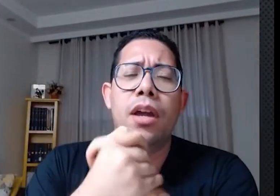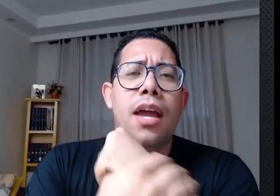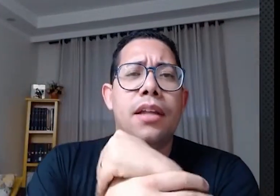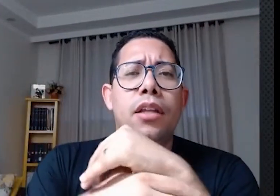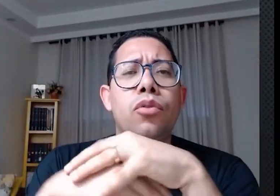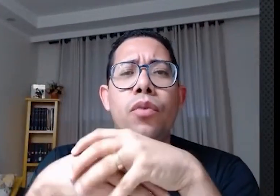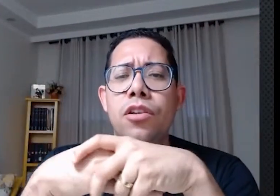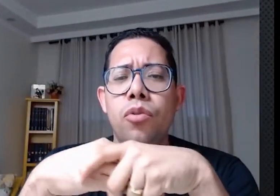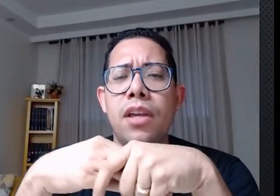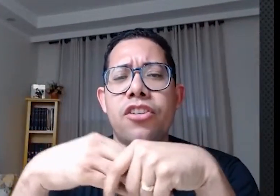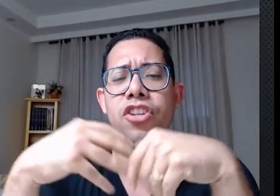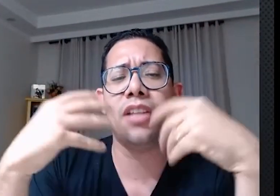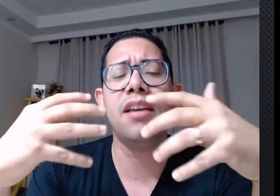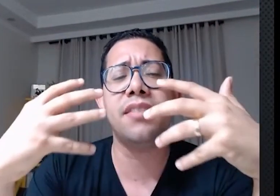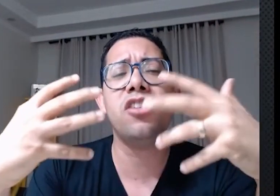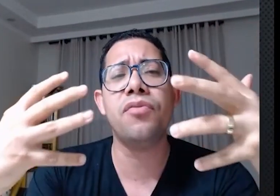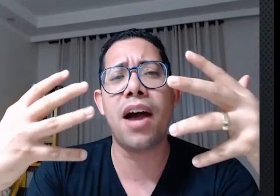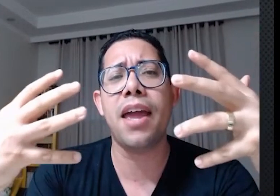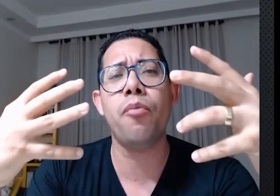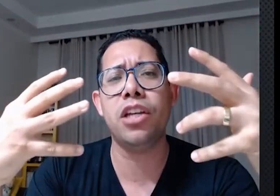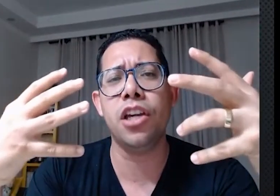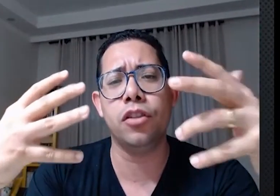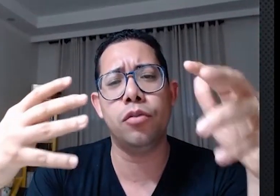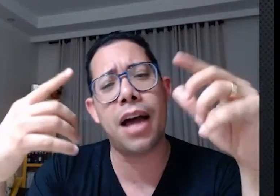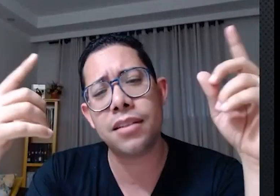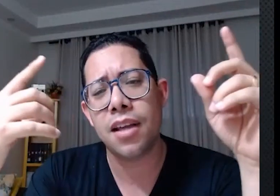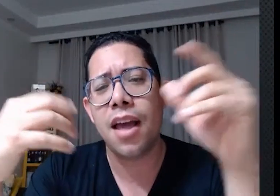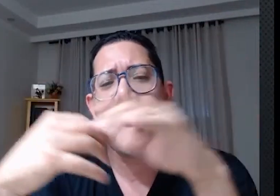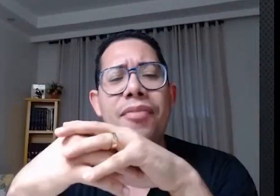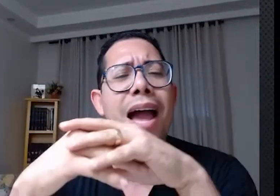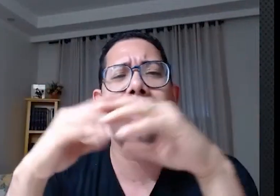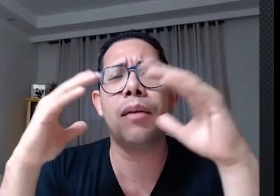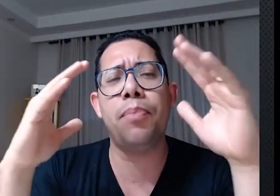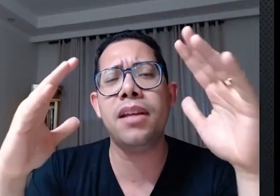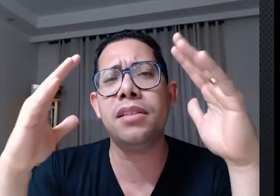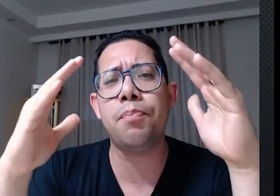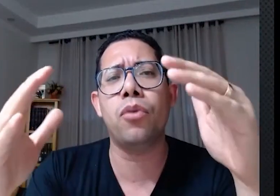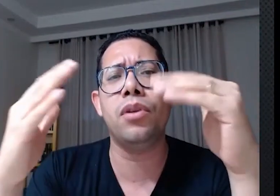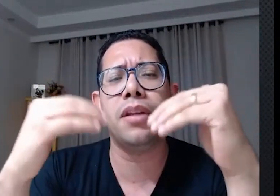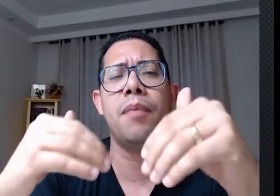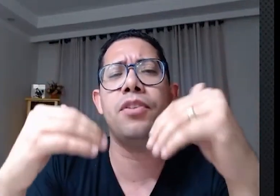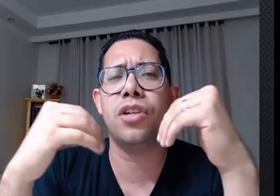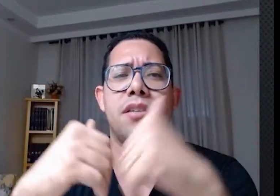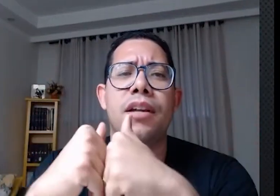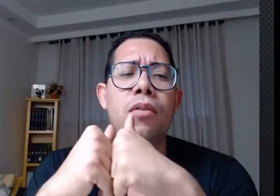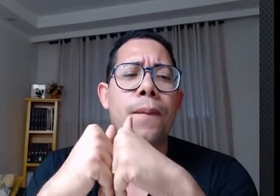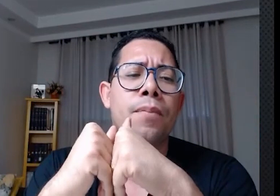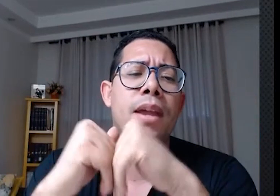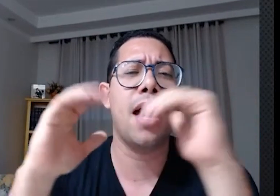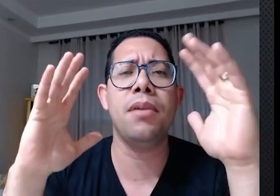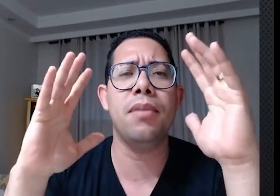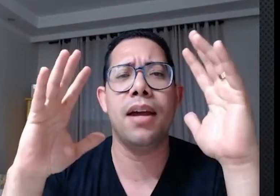pode ter tudo isso e a gente tem que incentivar realmente isso. Mas a ferramenta principal do intérprete